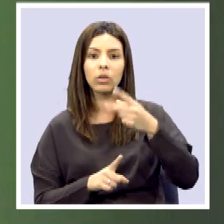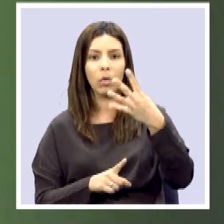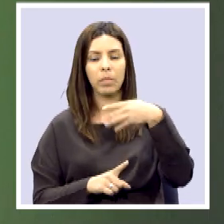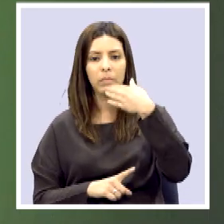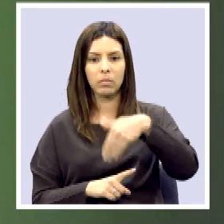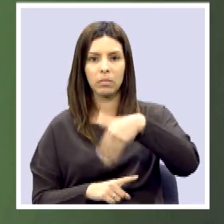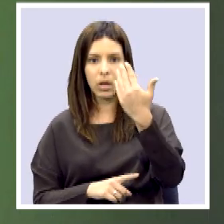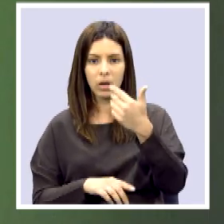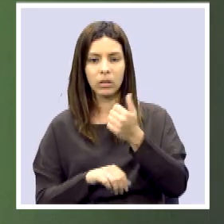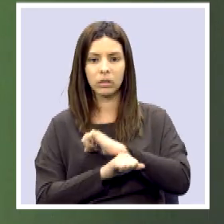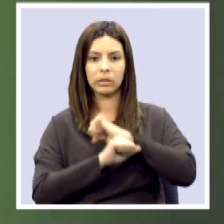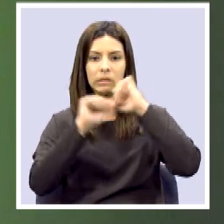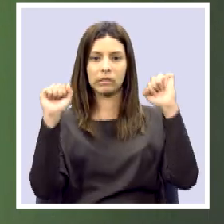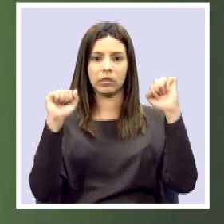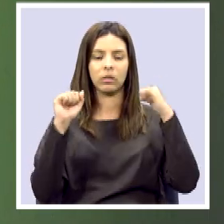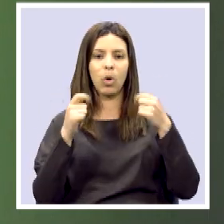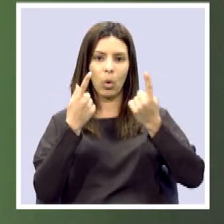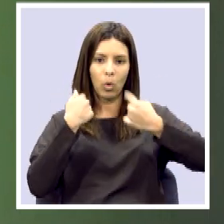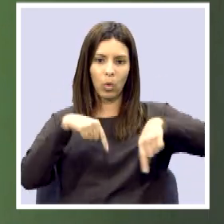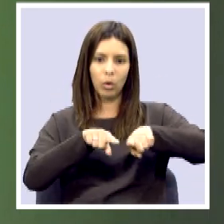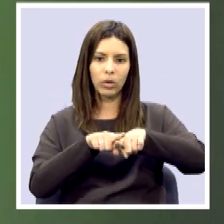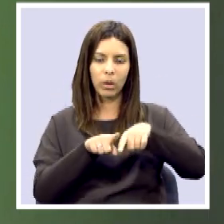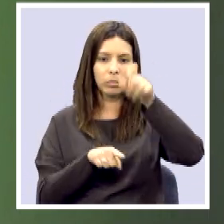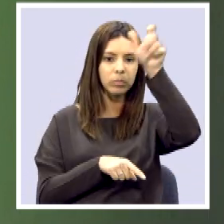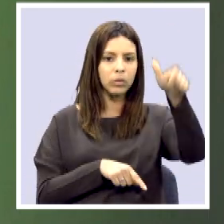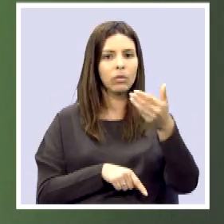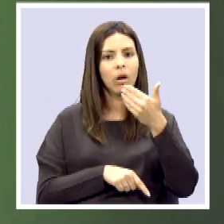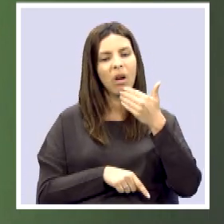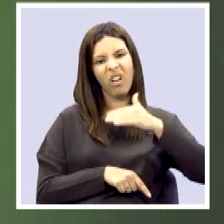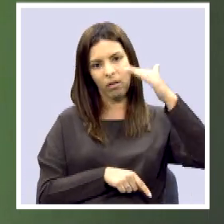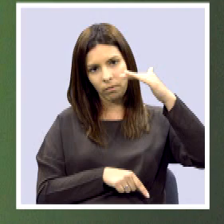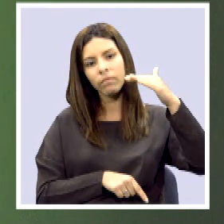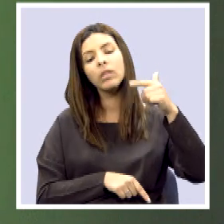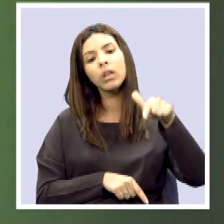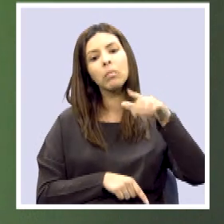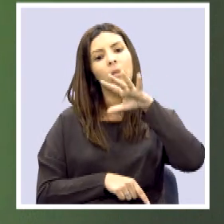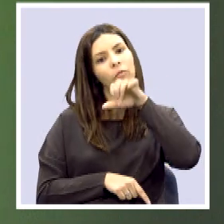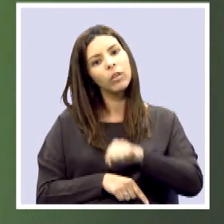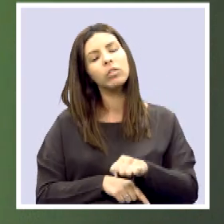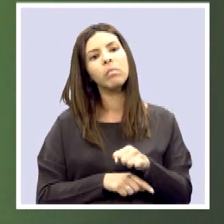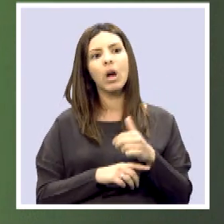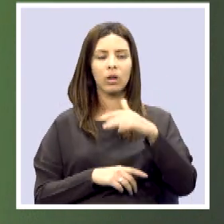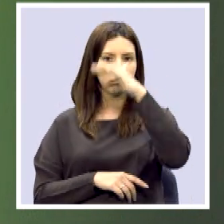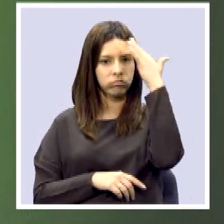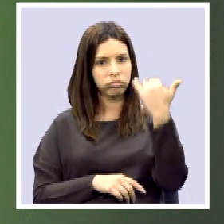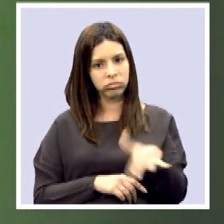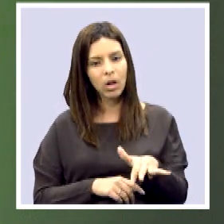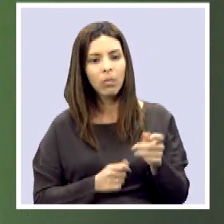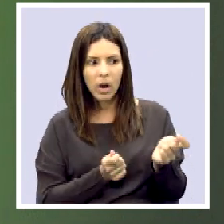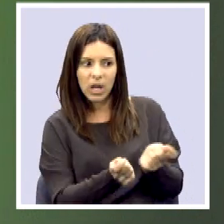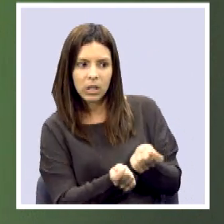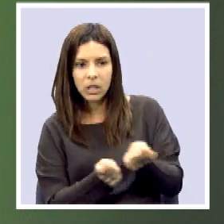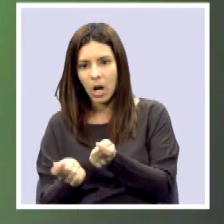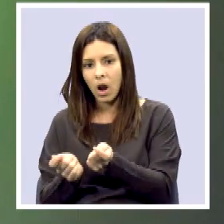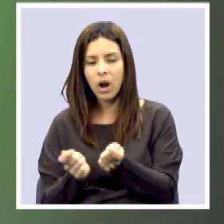manhã tinha de se levantar para estar a fazer reuniões connosco e era uma pessoa mais velha que até já tinha filhos, portanto a dinâmica não é fácil e no fundo a organização